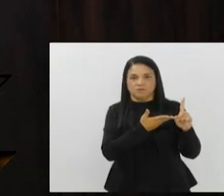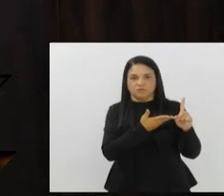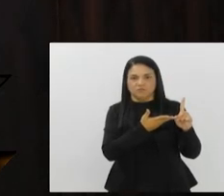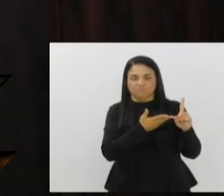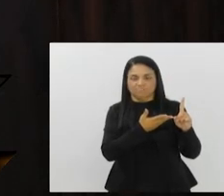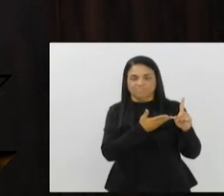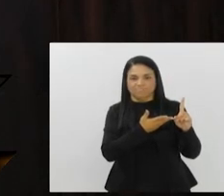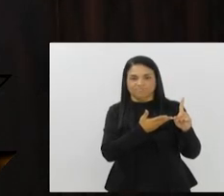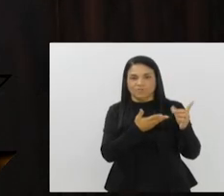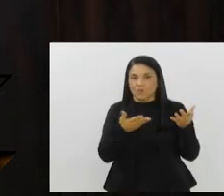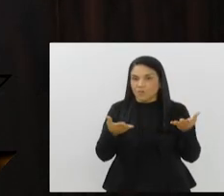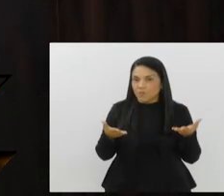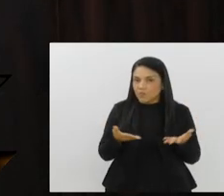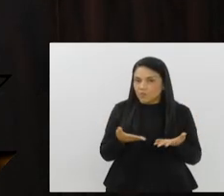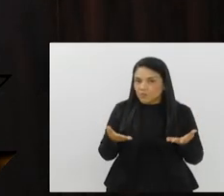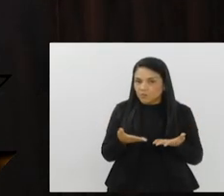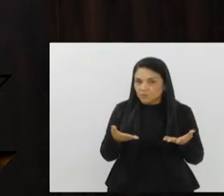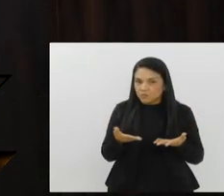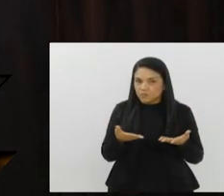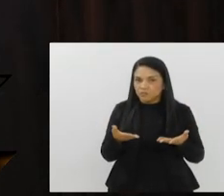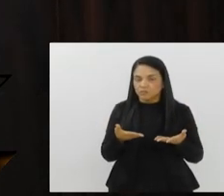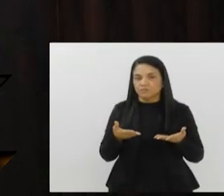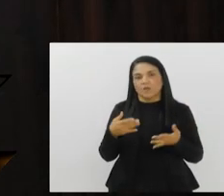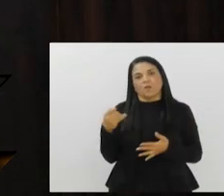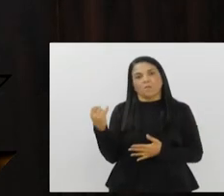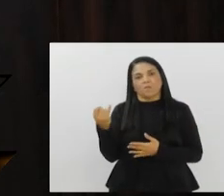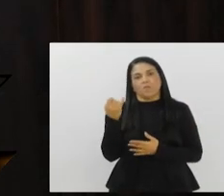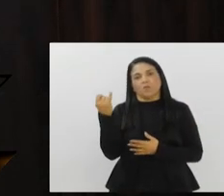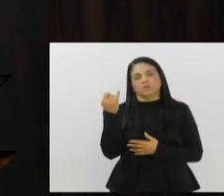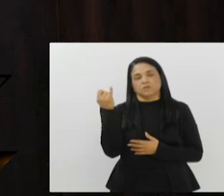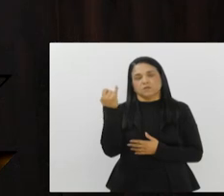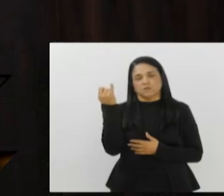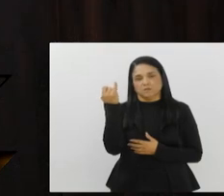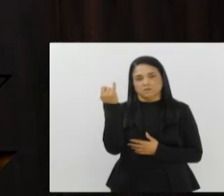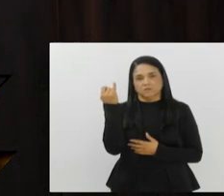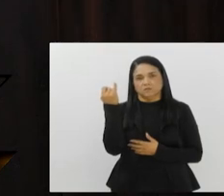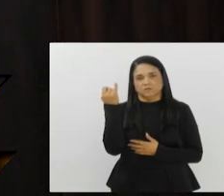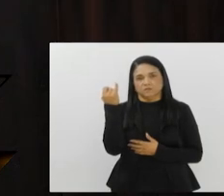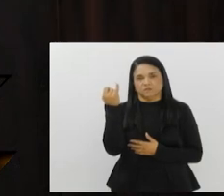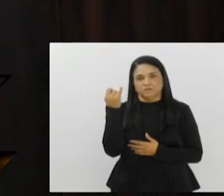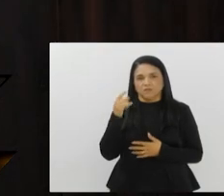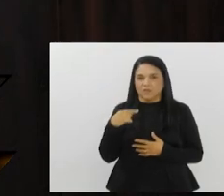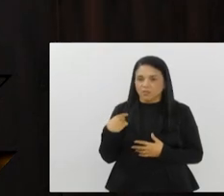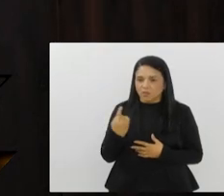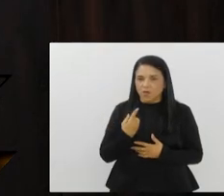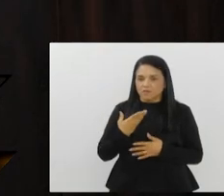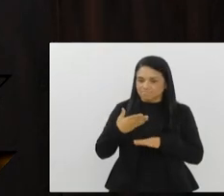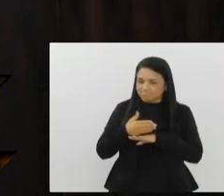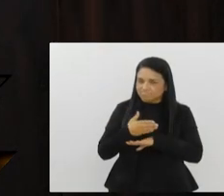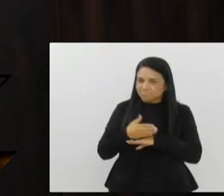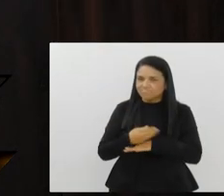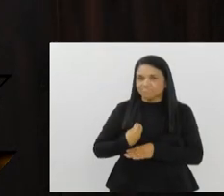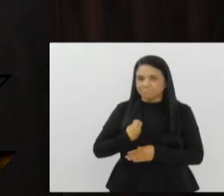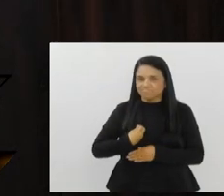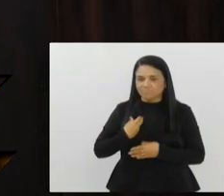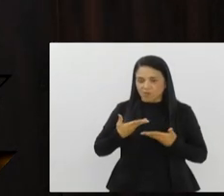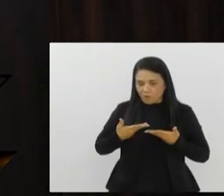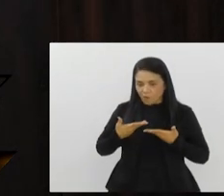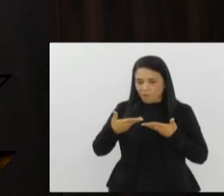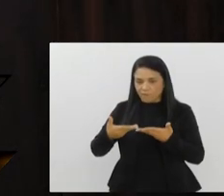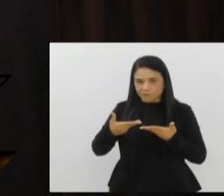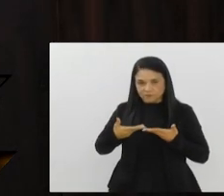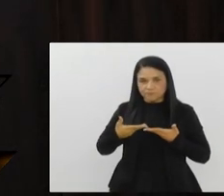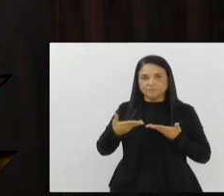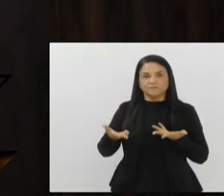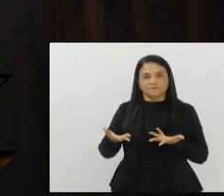se faz hoje e é por isso a importância e da nossa presença aqui desse convite que foi feito a nós